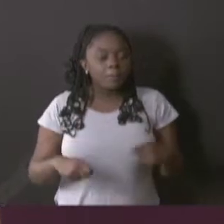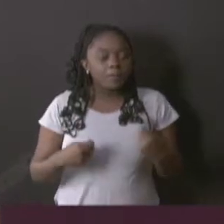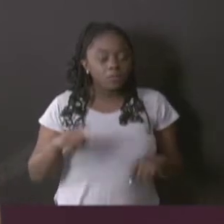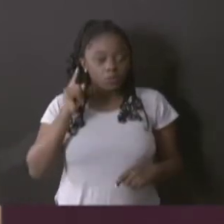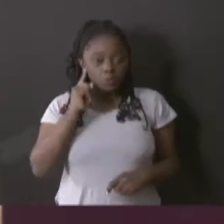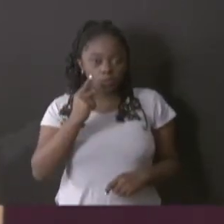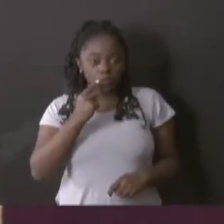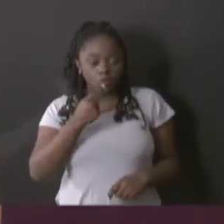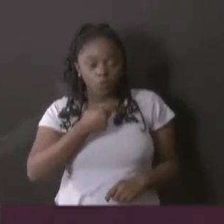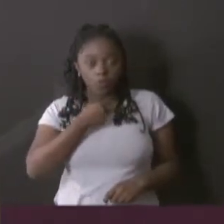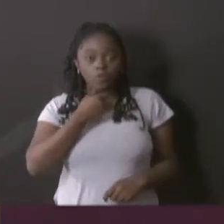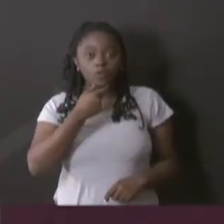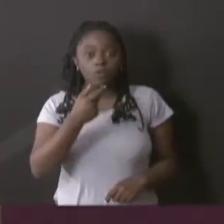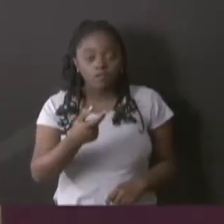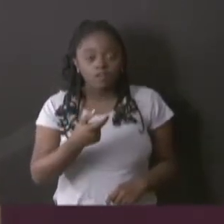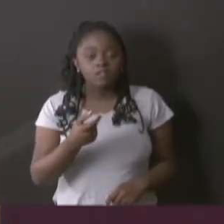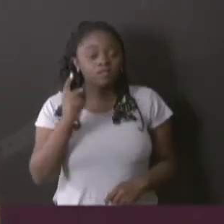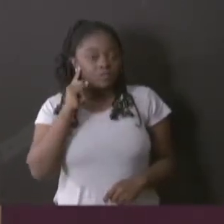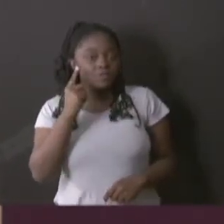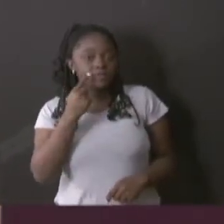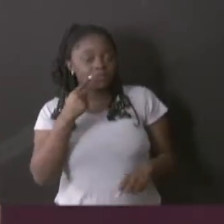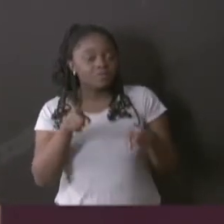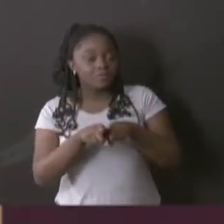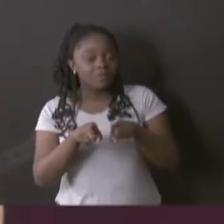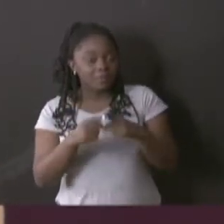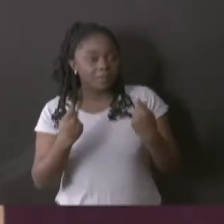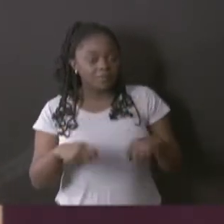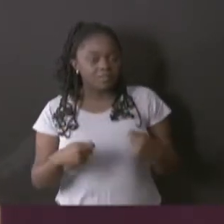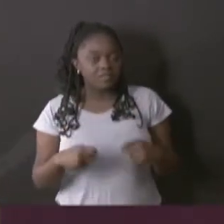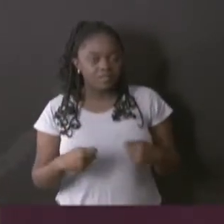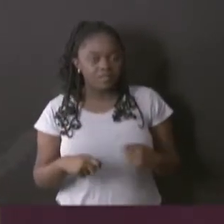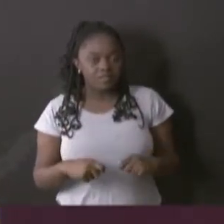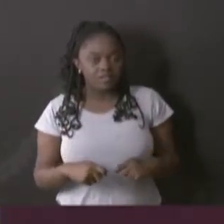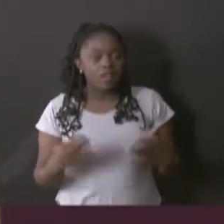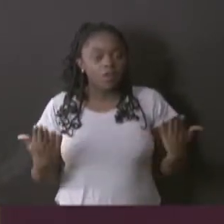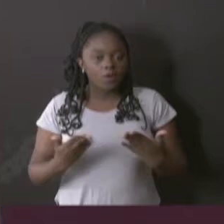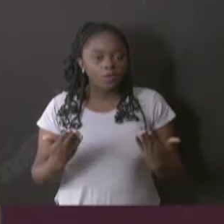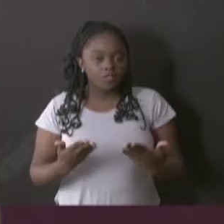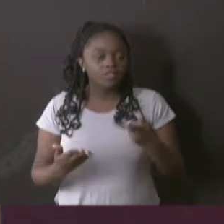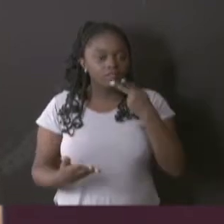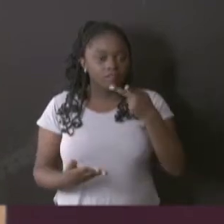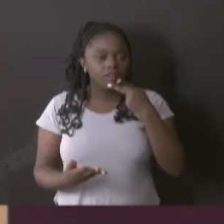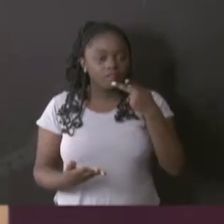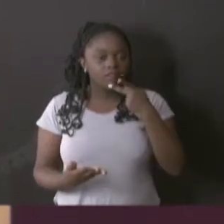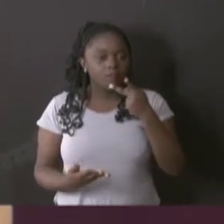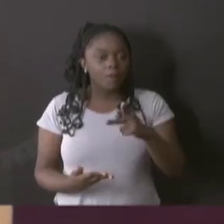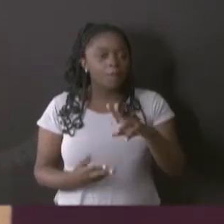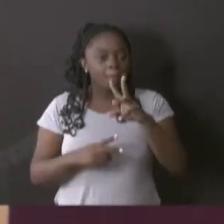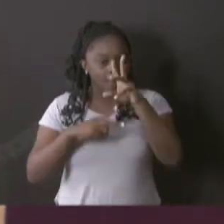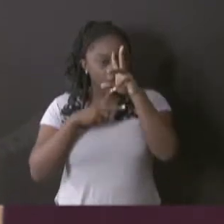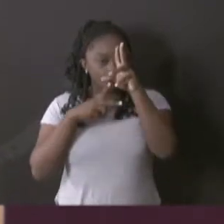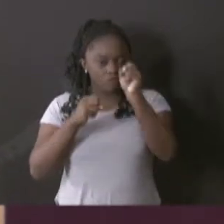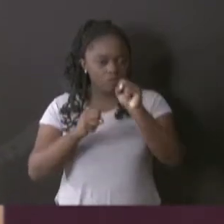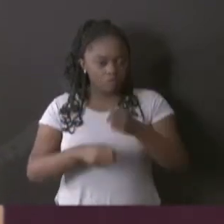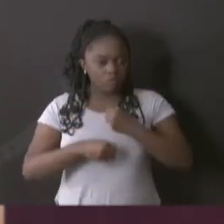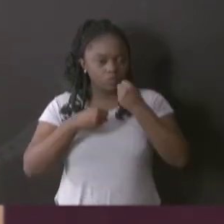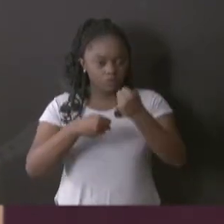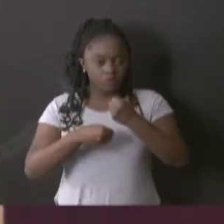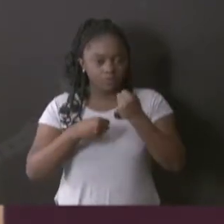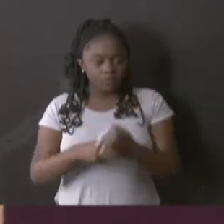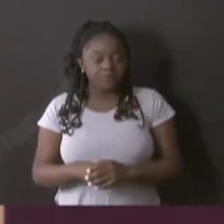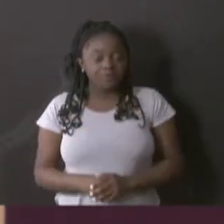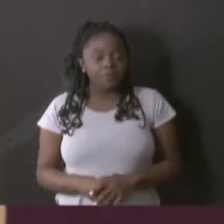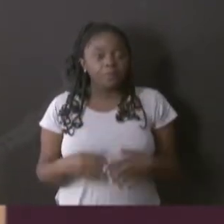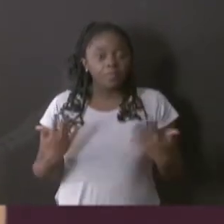surdo e ele também precisa de voz, que hoje a gente chama de empoderamento. Uhum. Né? Então, eu falei